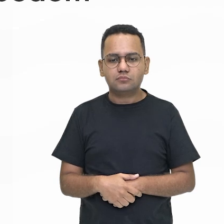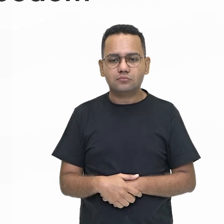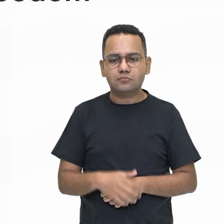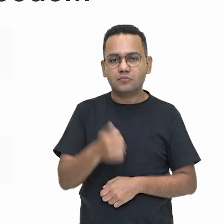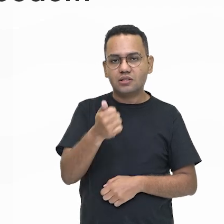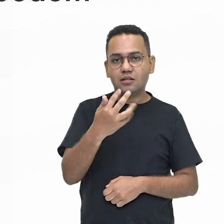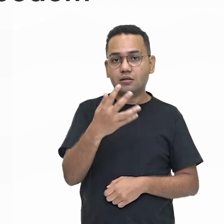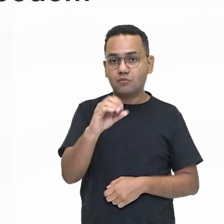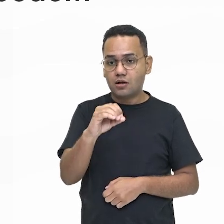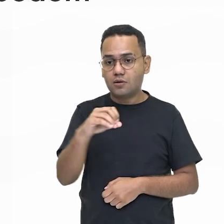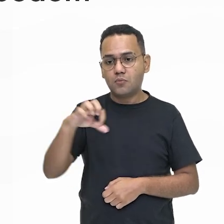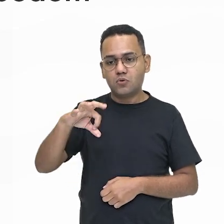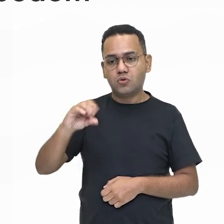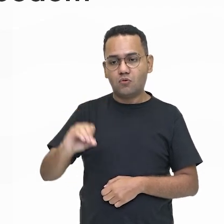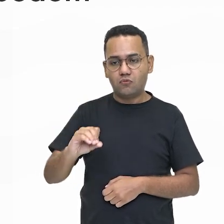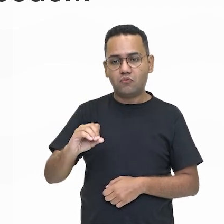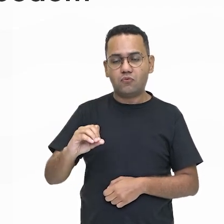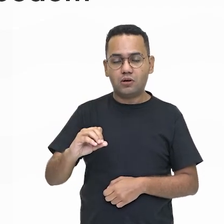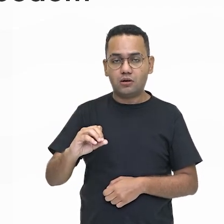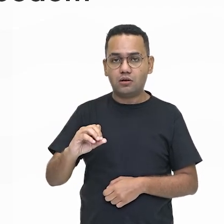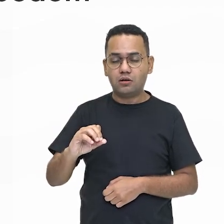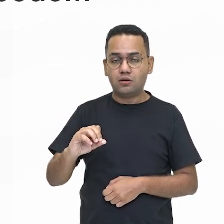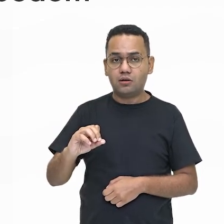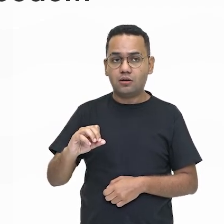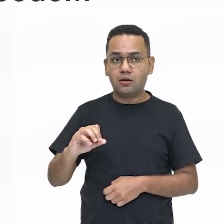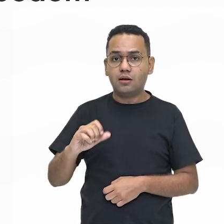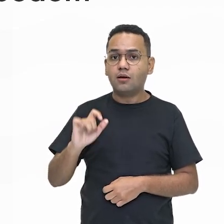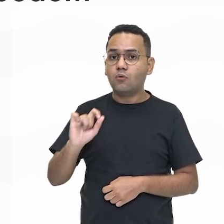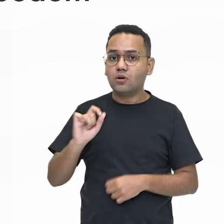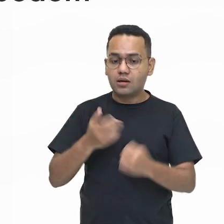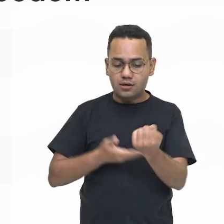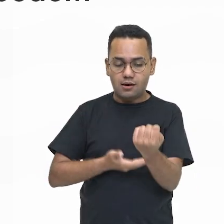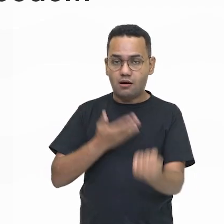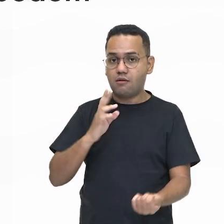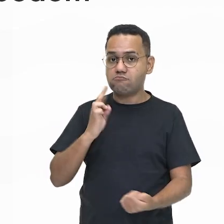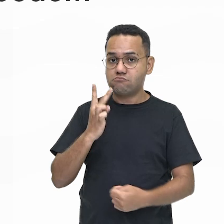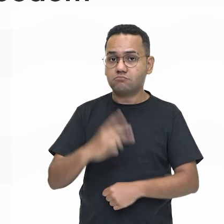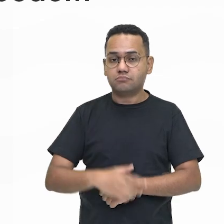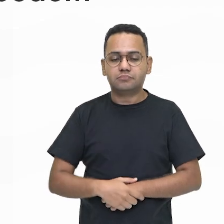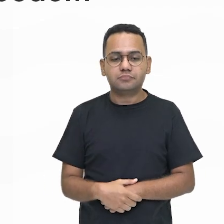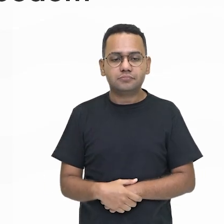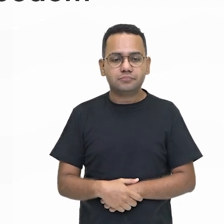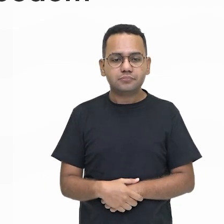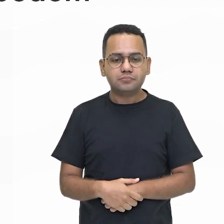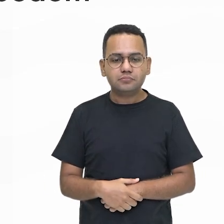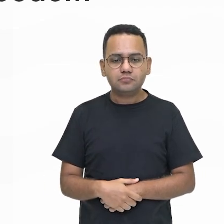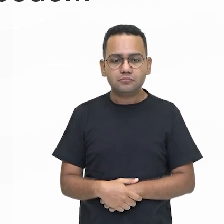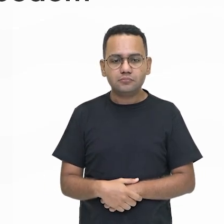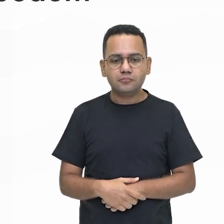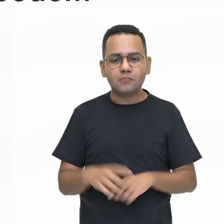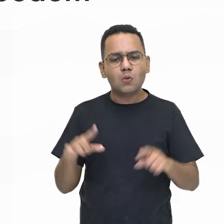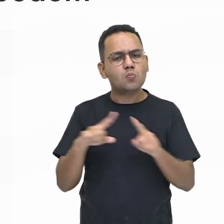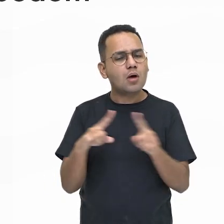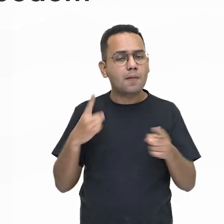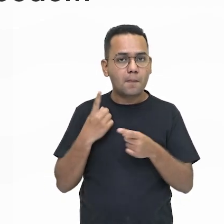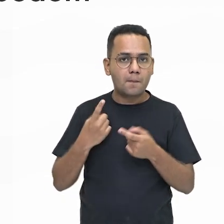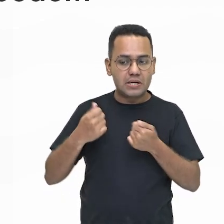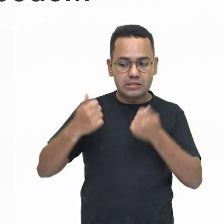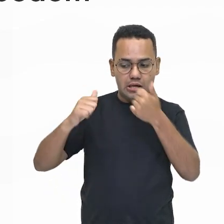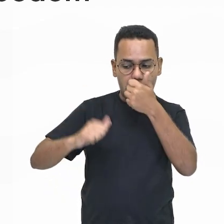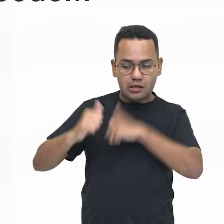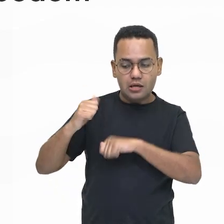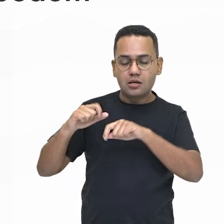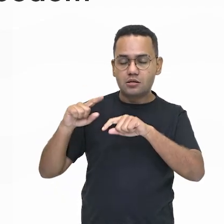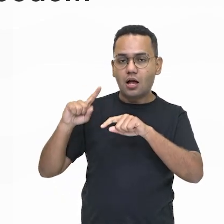140 por 90. Isso daí você já está com pressão alta. Além do histórico familiar,